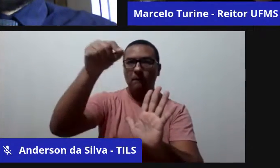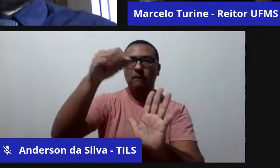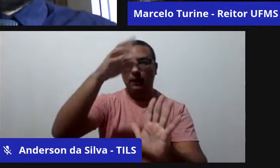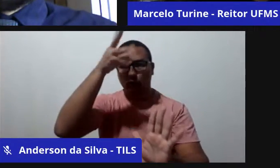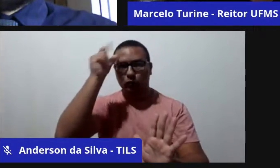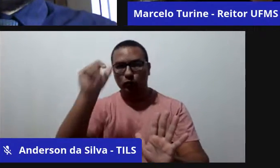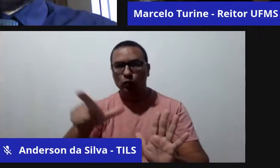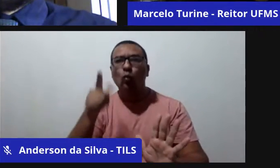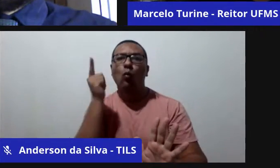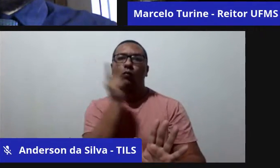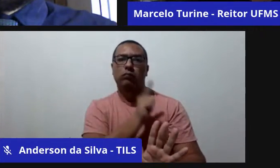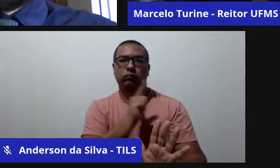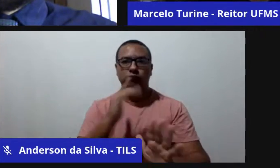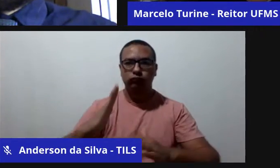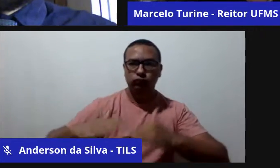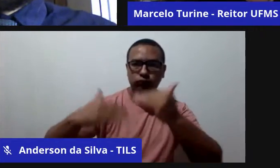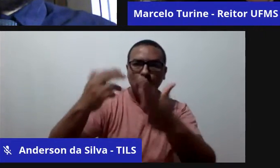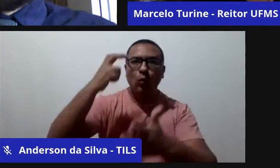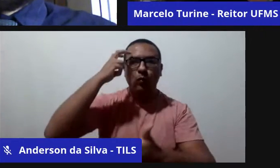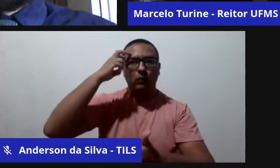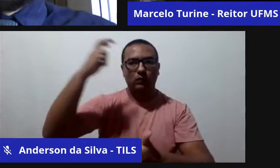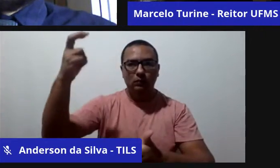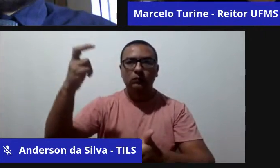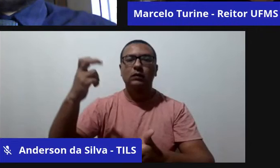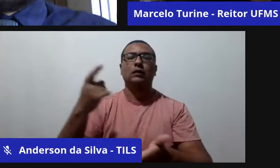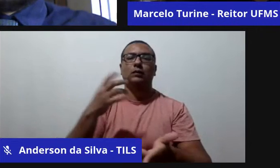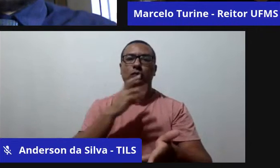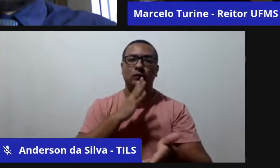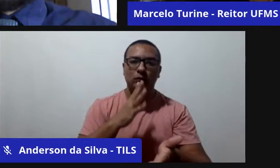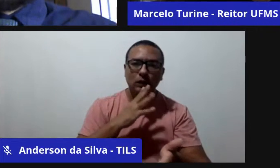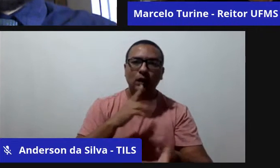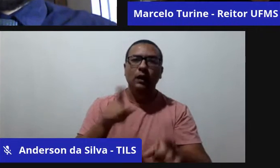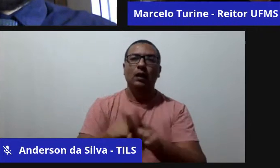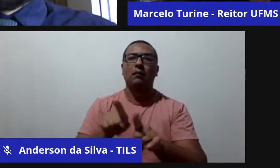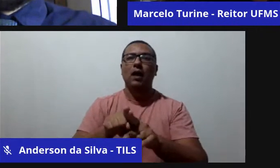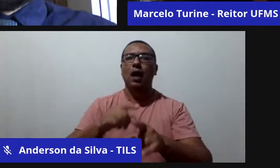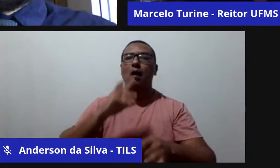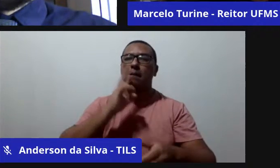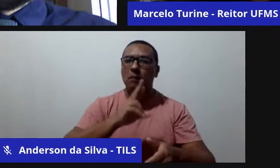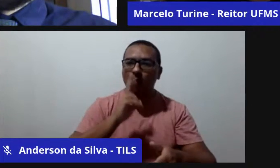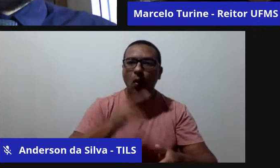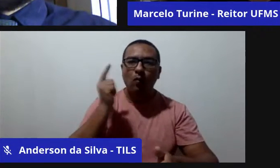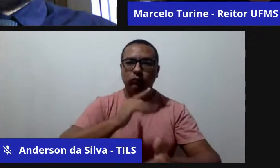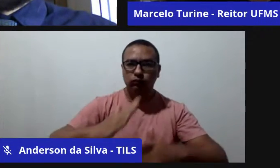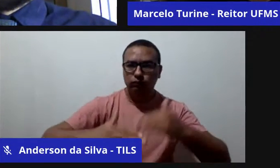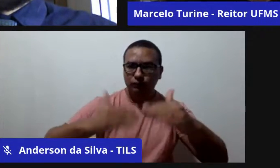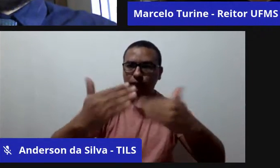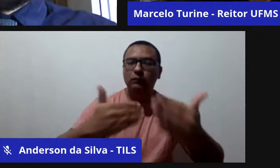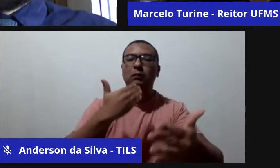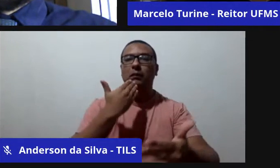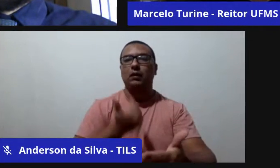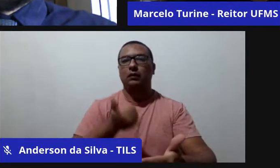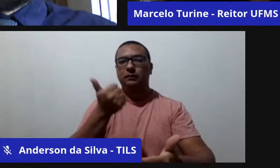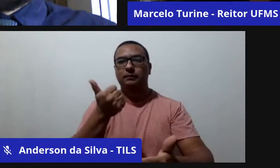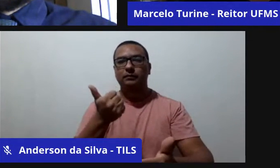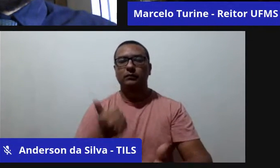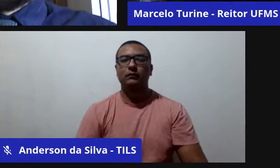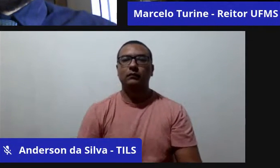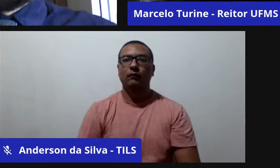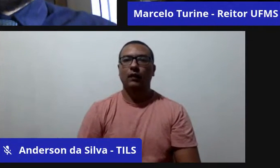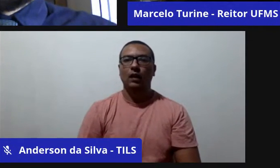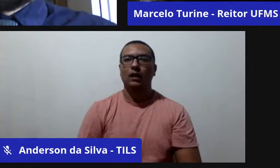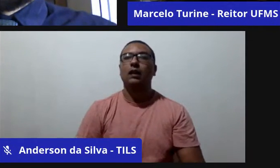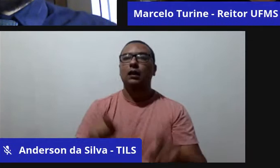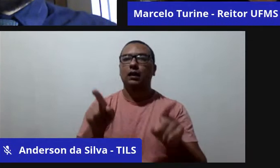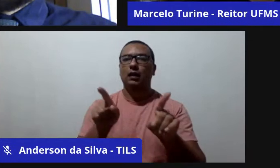pode gerar e gerar cada vez mais soluções inovadoras para sermos, do ponto de vista mais